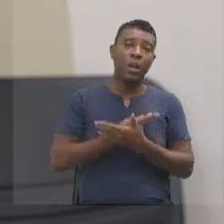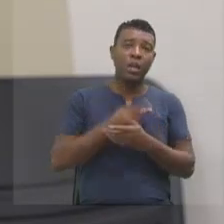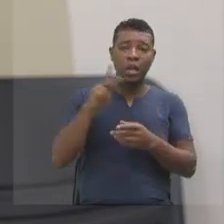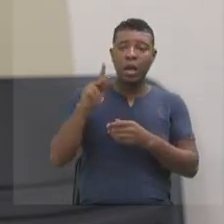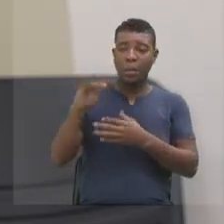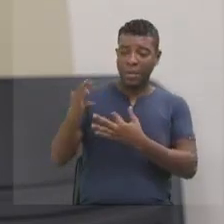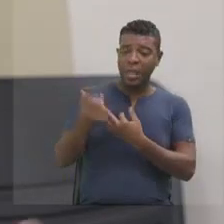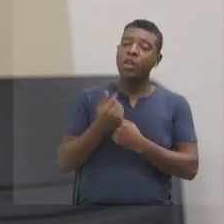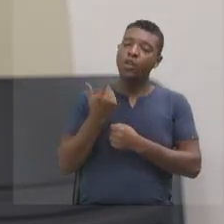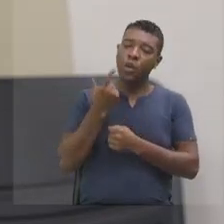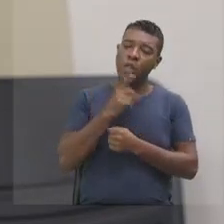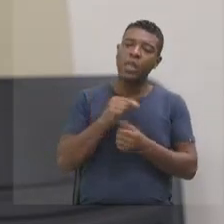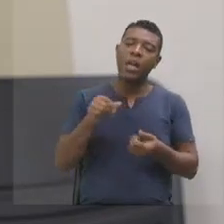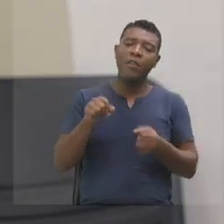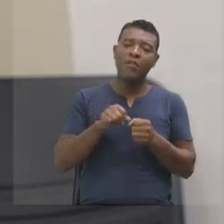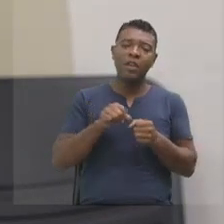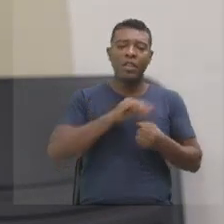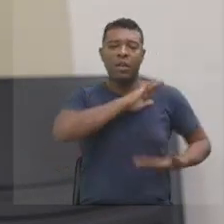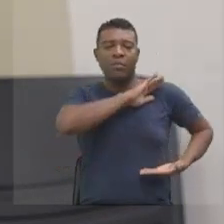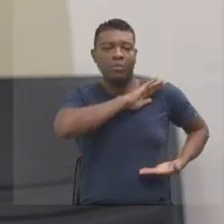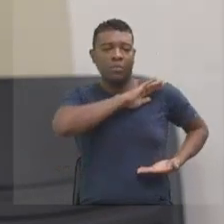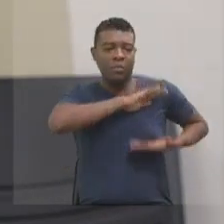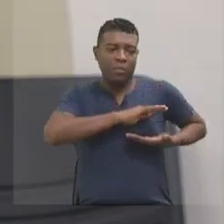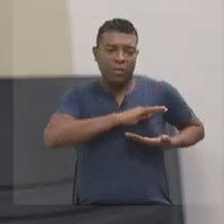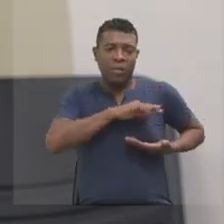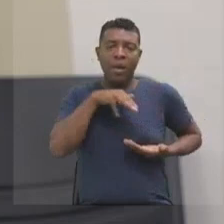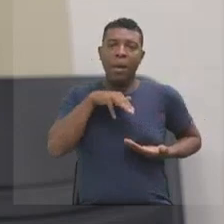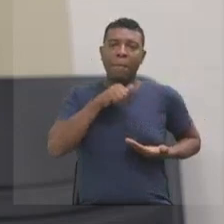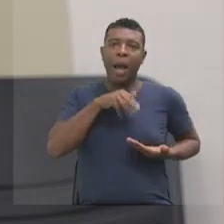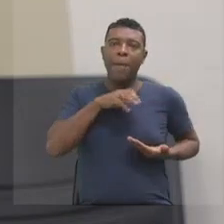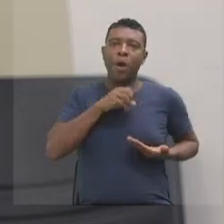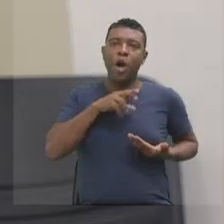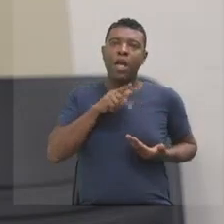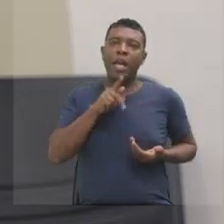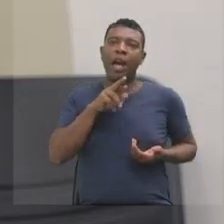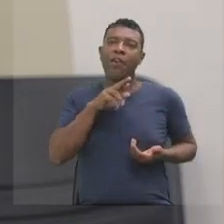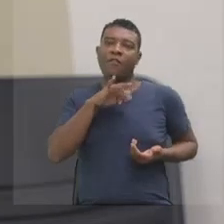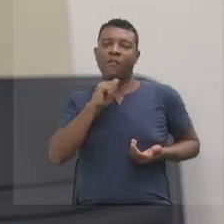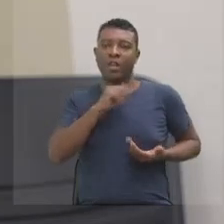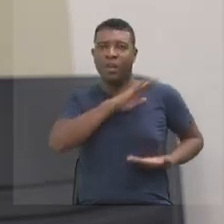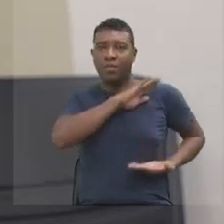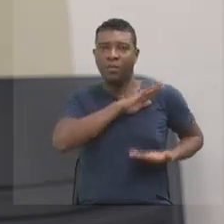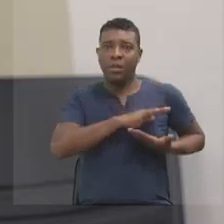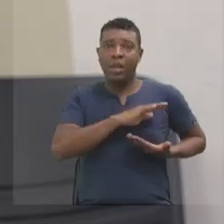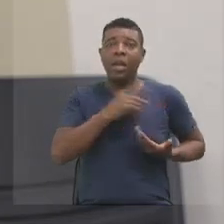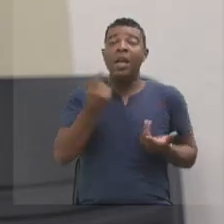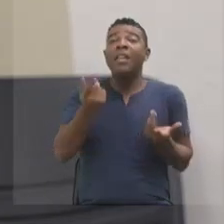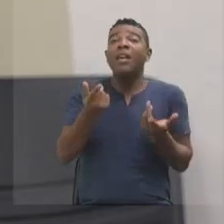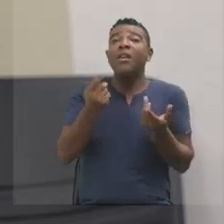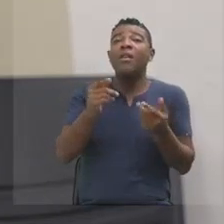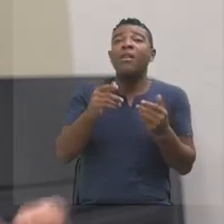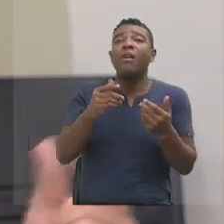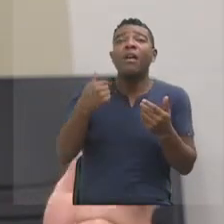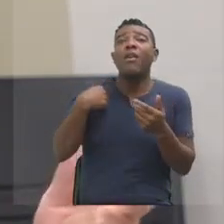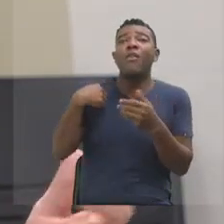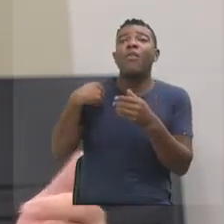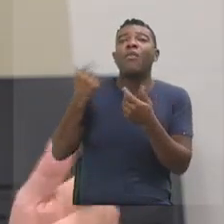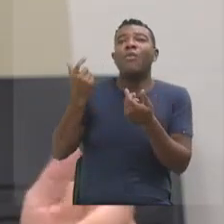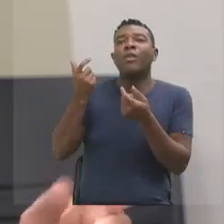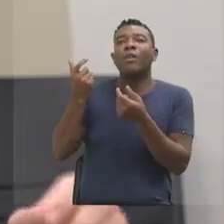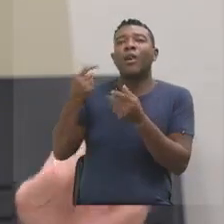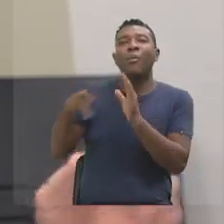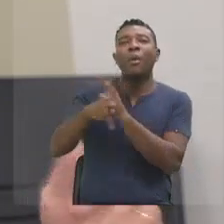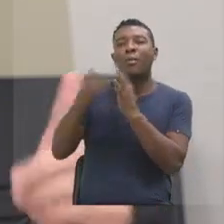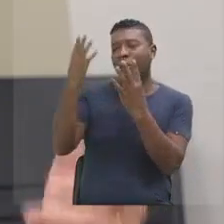uma mamografia eu falo que eu sou radiologia você faça o biópsia mas quando fazia né E quando ele tem um